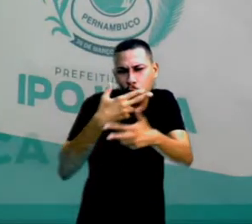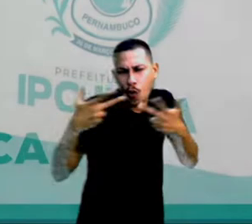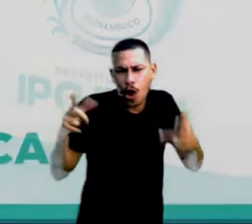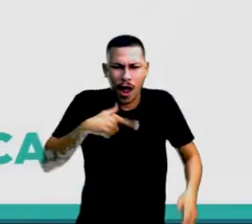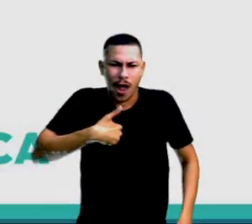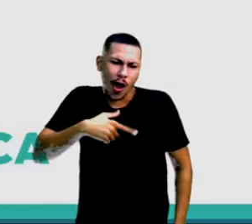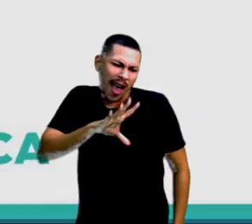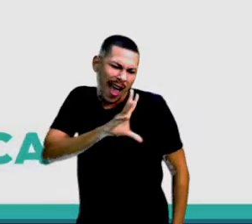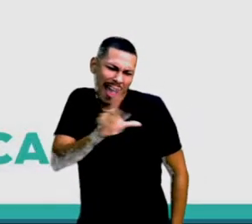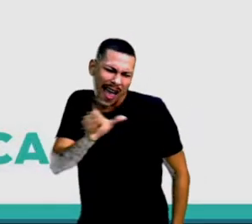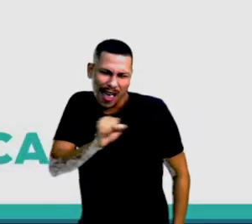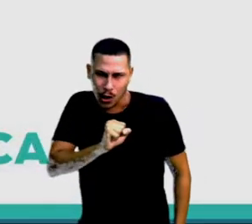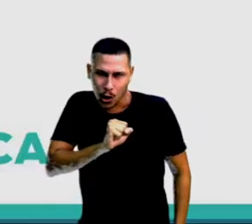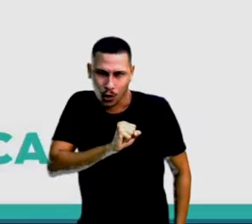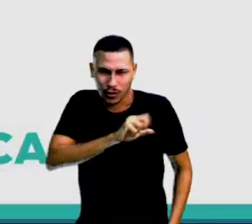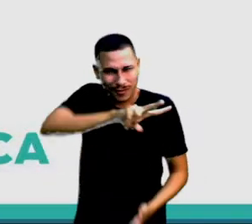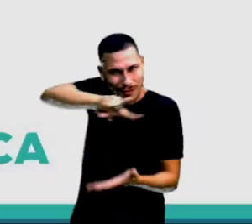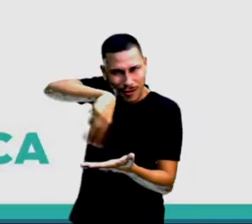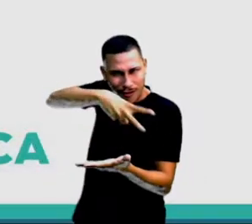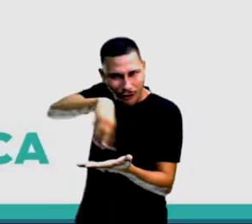muito: danças